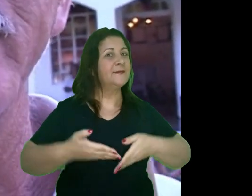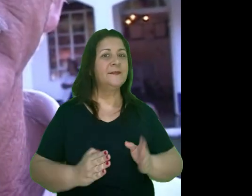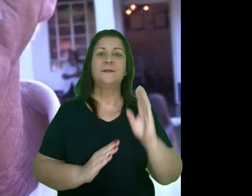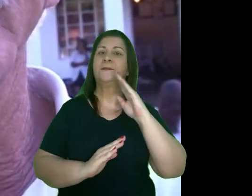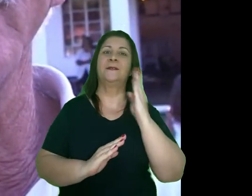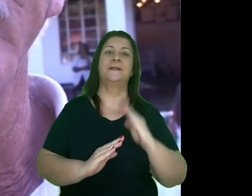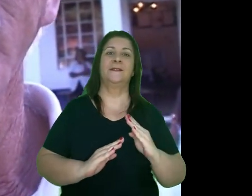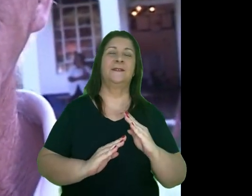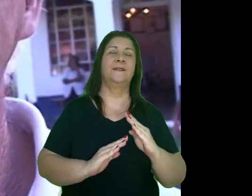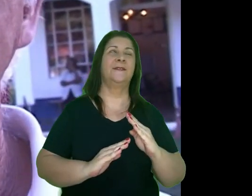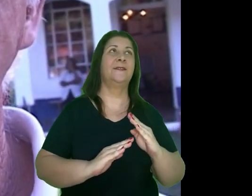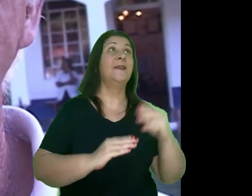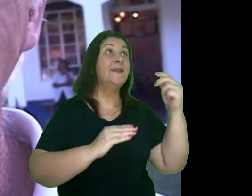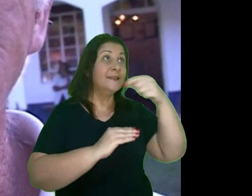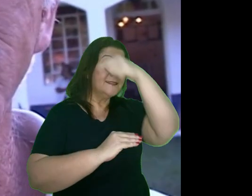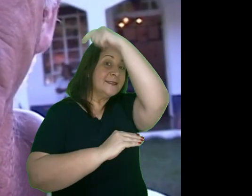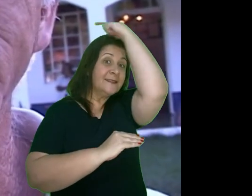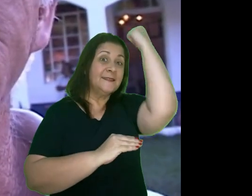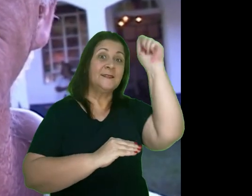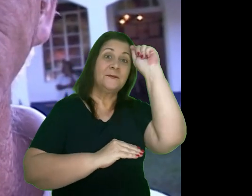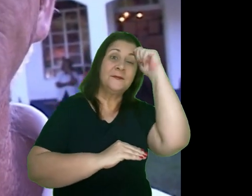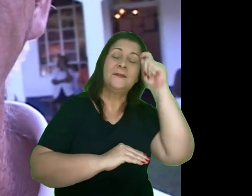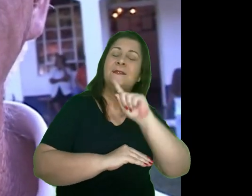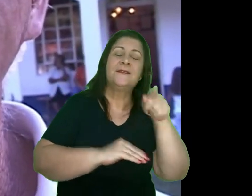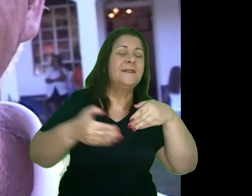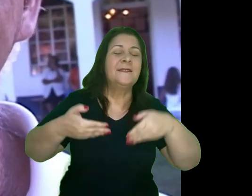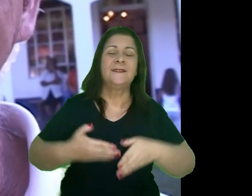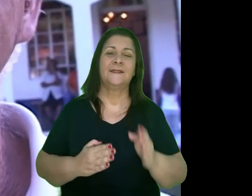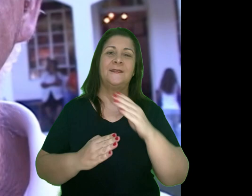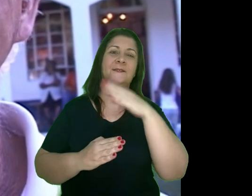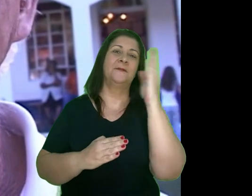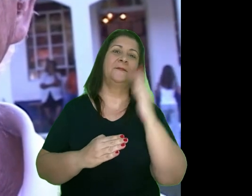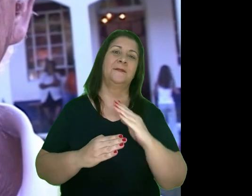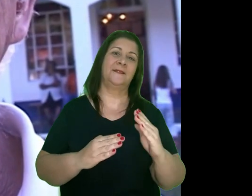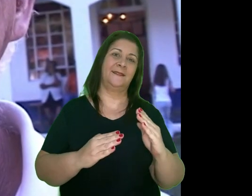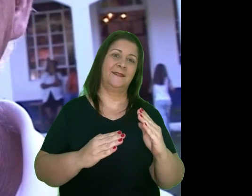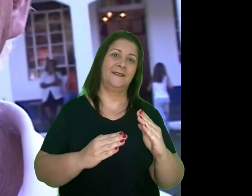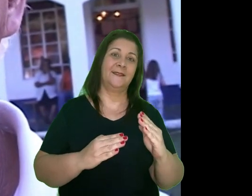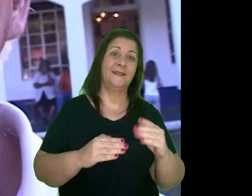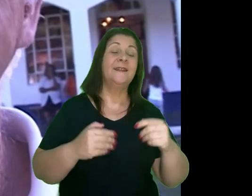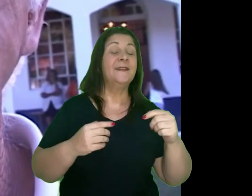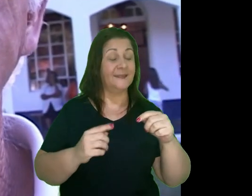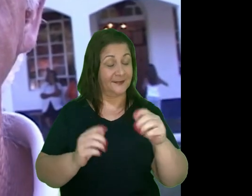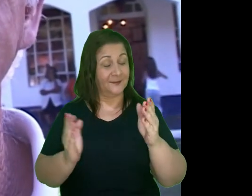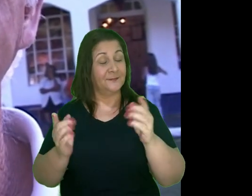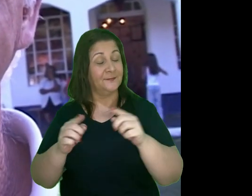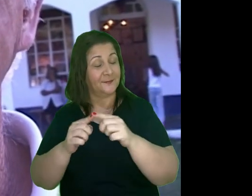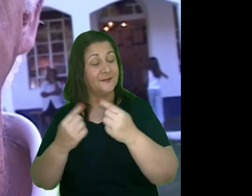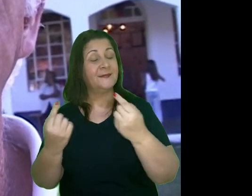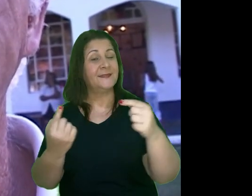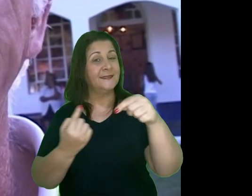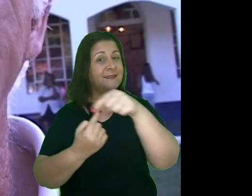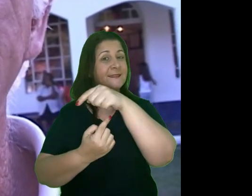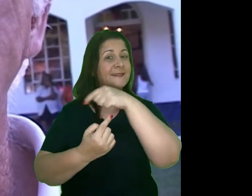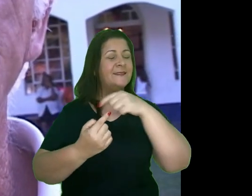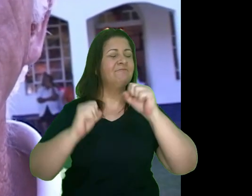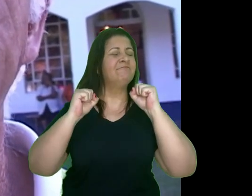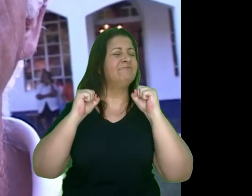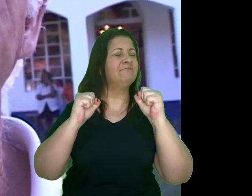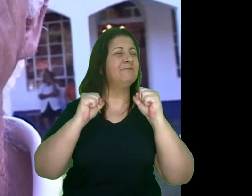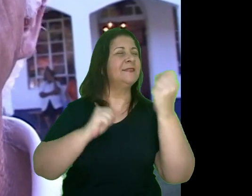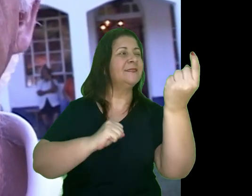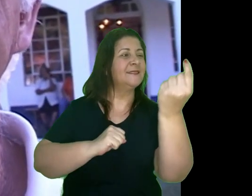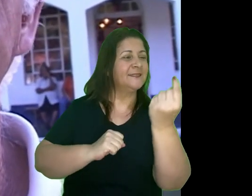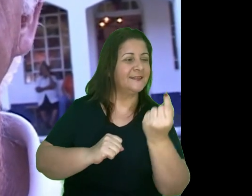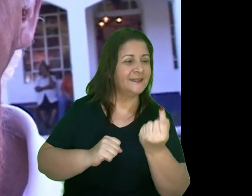no Brasil. Glorioso São Benedito não nasceu aqui no Brasil. Ele se santificou, mas tem poder